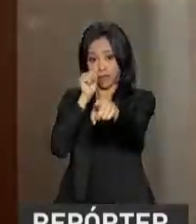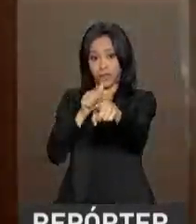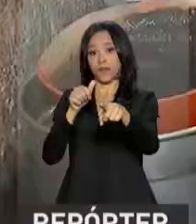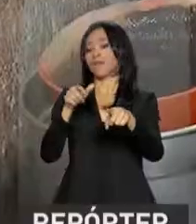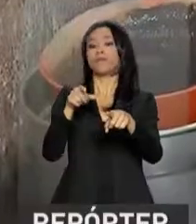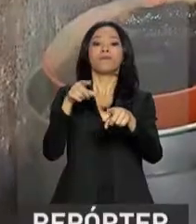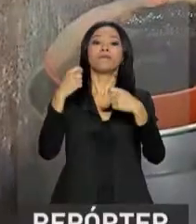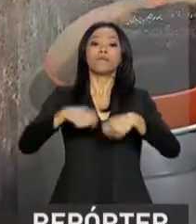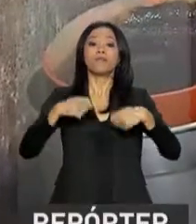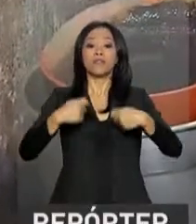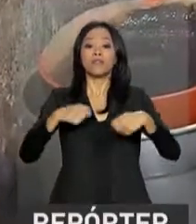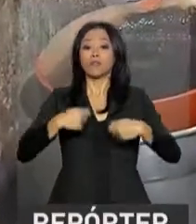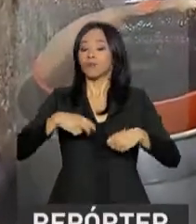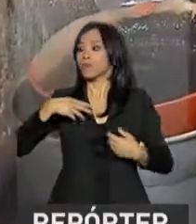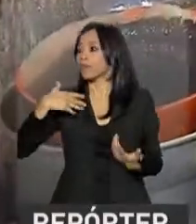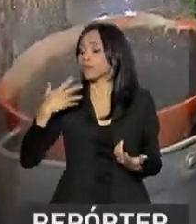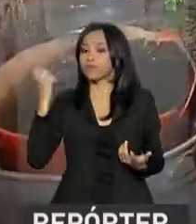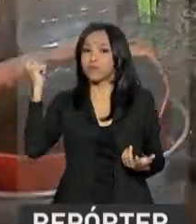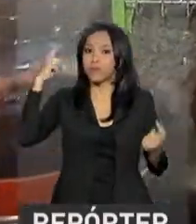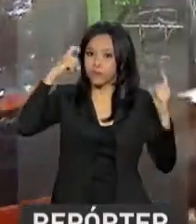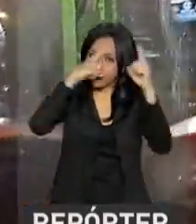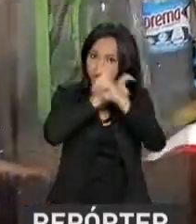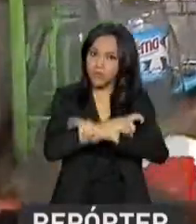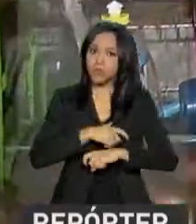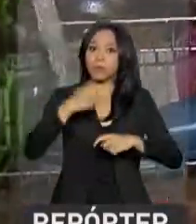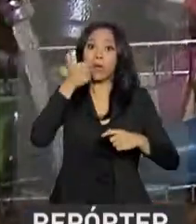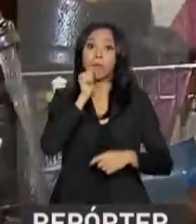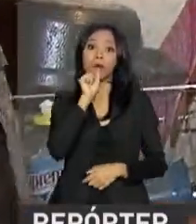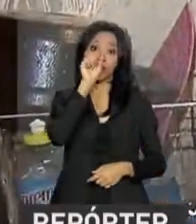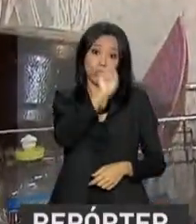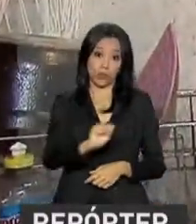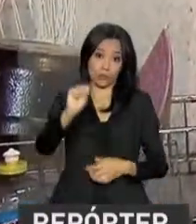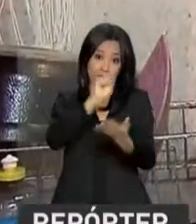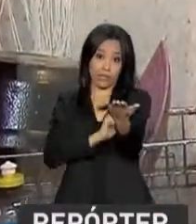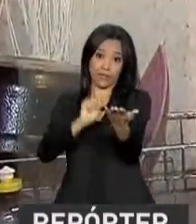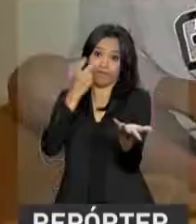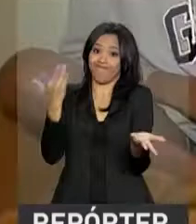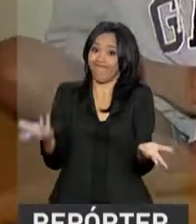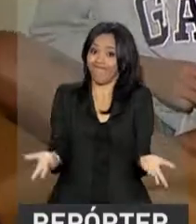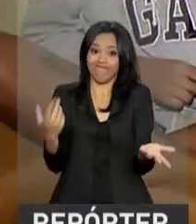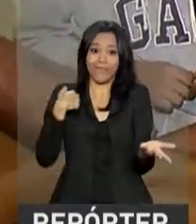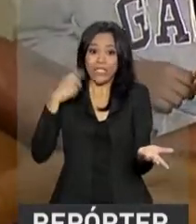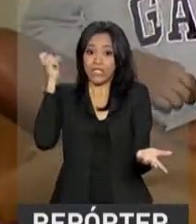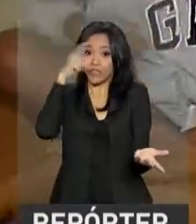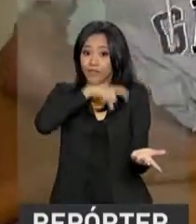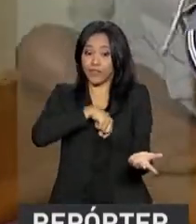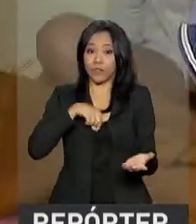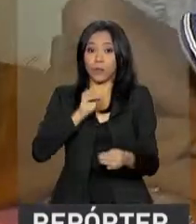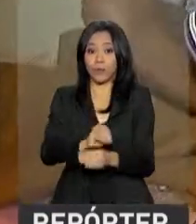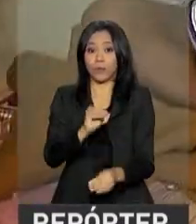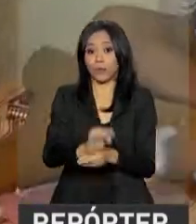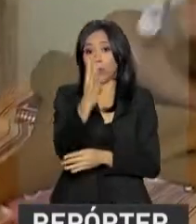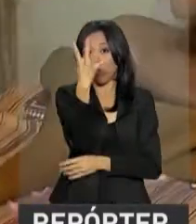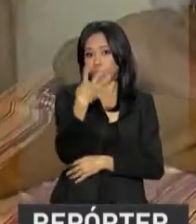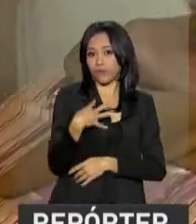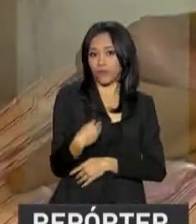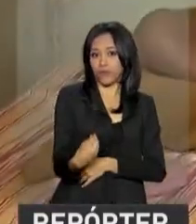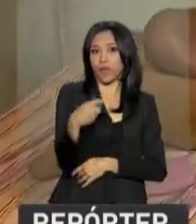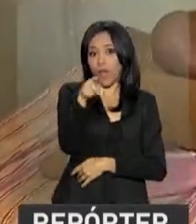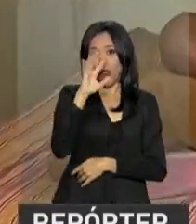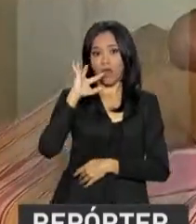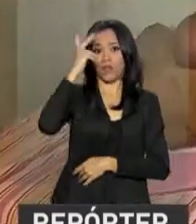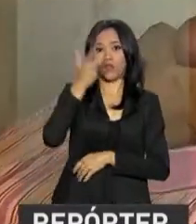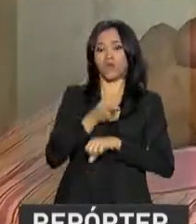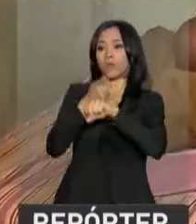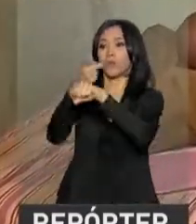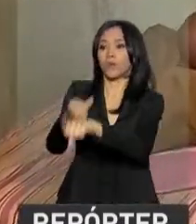Silva precisou nos momentos mais difíceis. Mãe solteira e com dificuldades para criar os quatro filhos, foi no conselho que